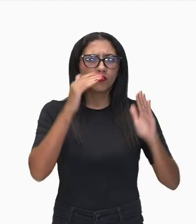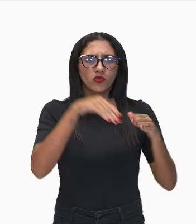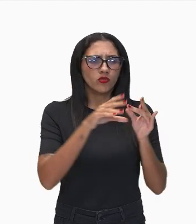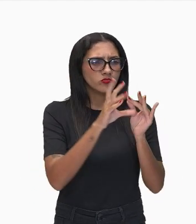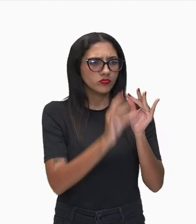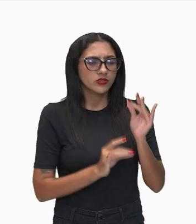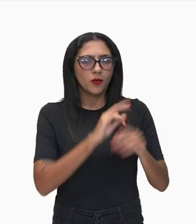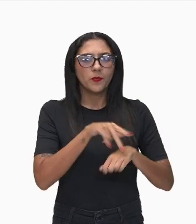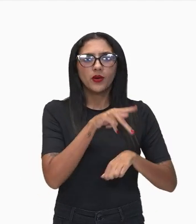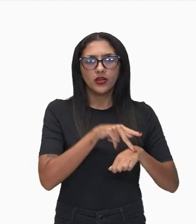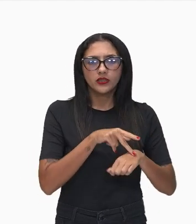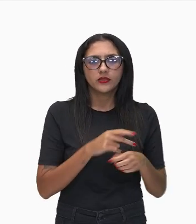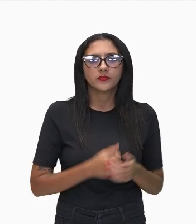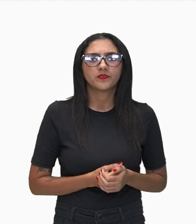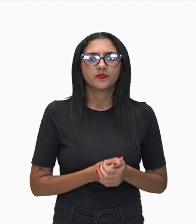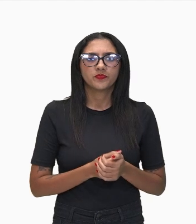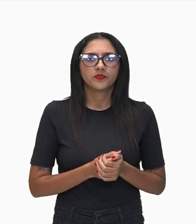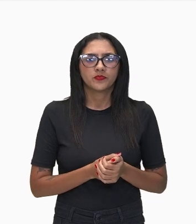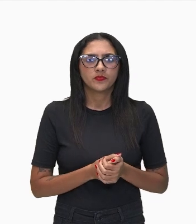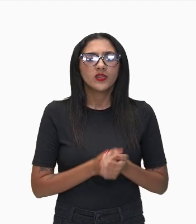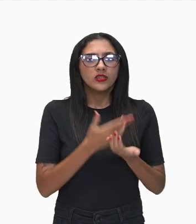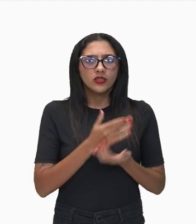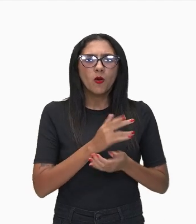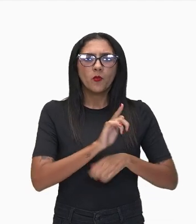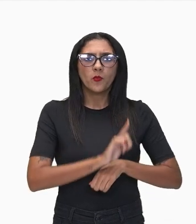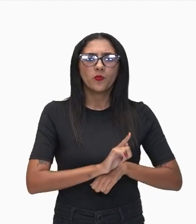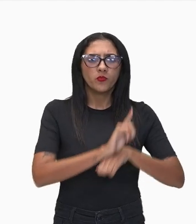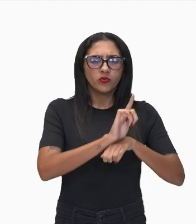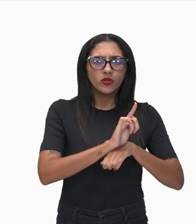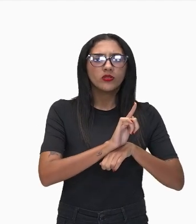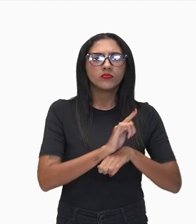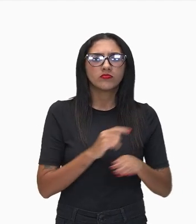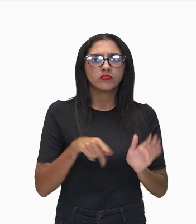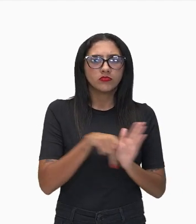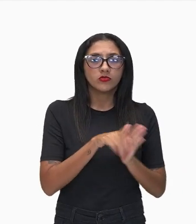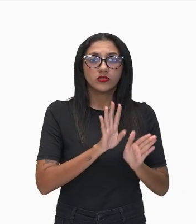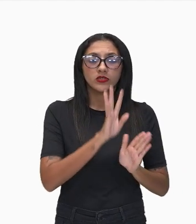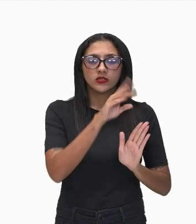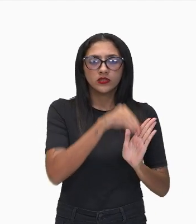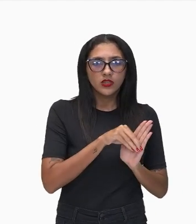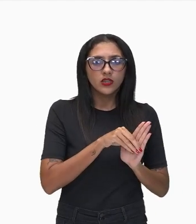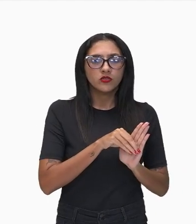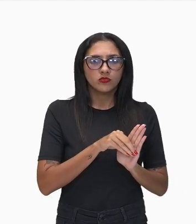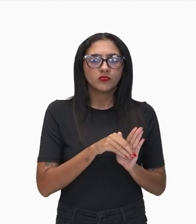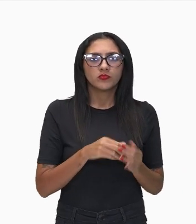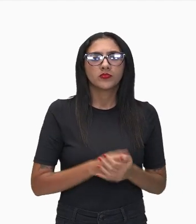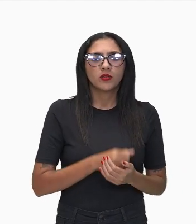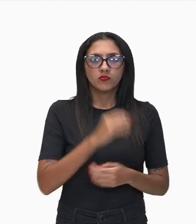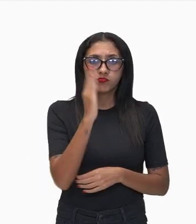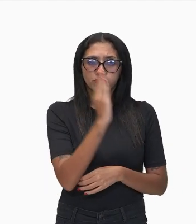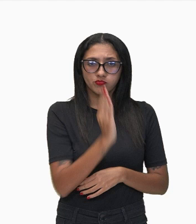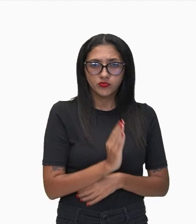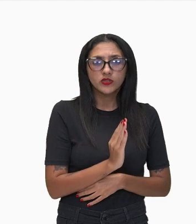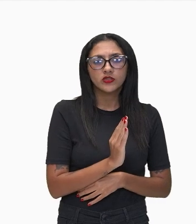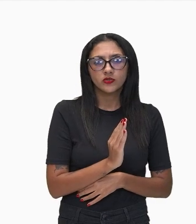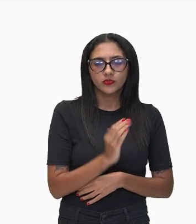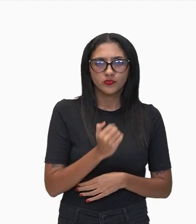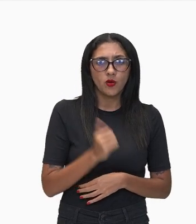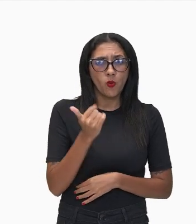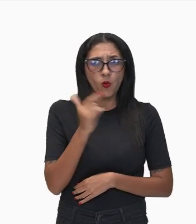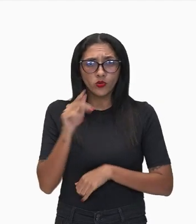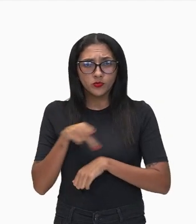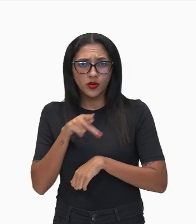esse presidente e os seus ministros, eles governam dentro do território brasileiro, não em outros